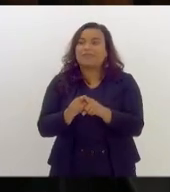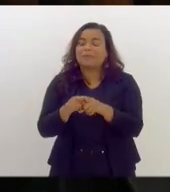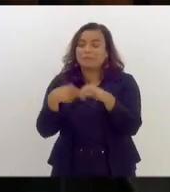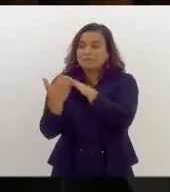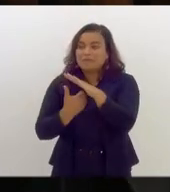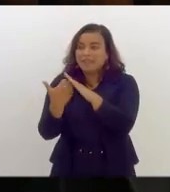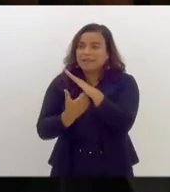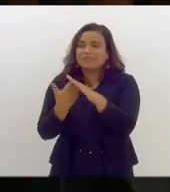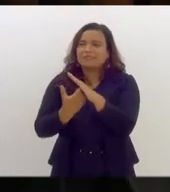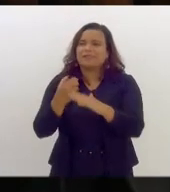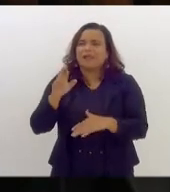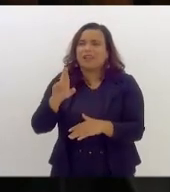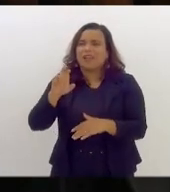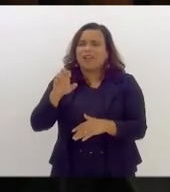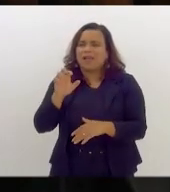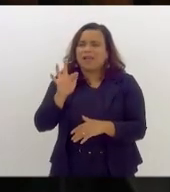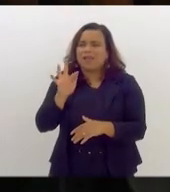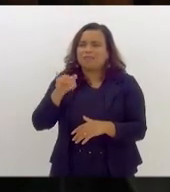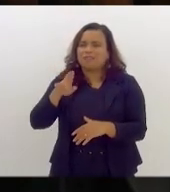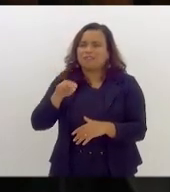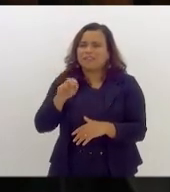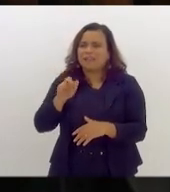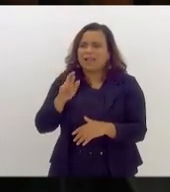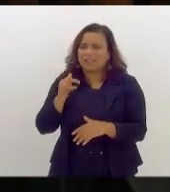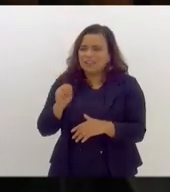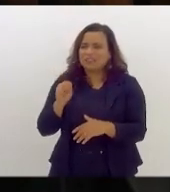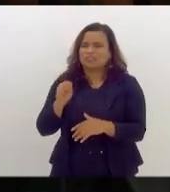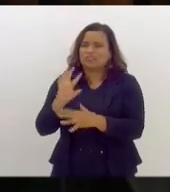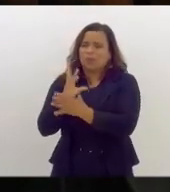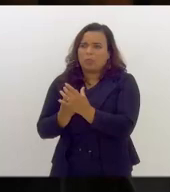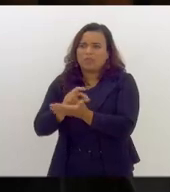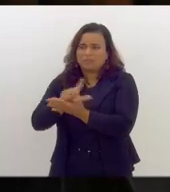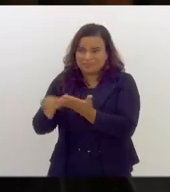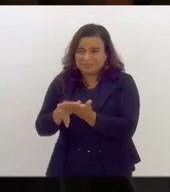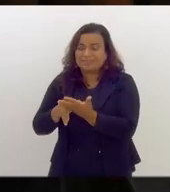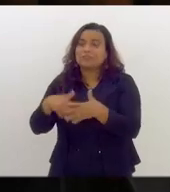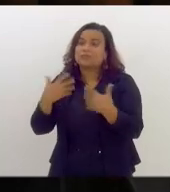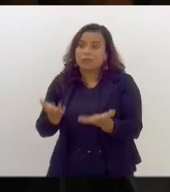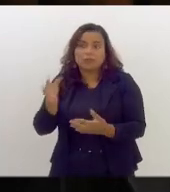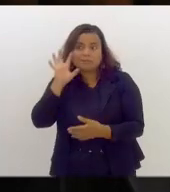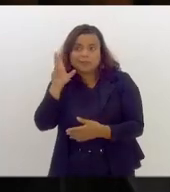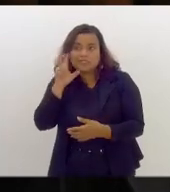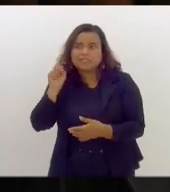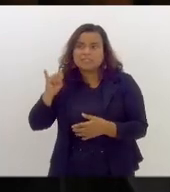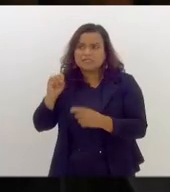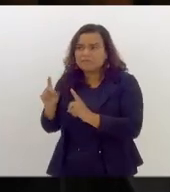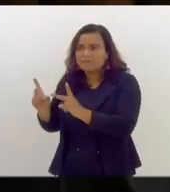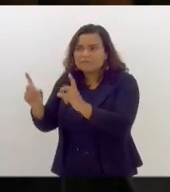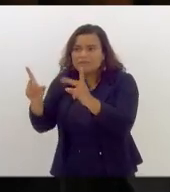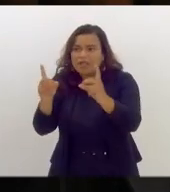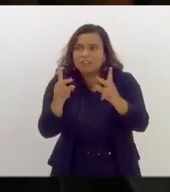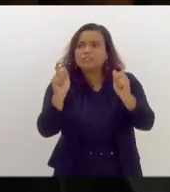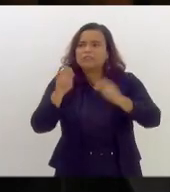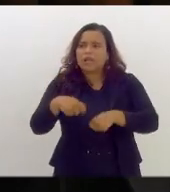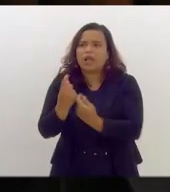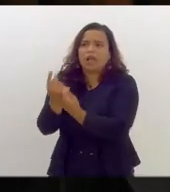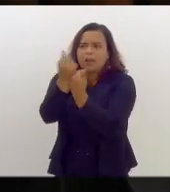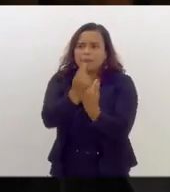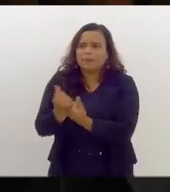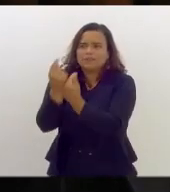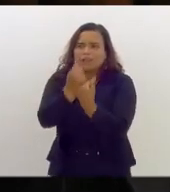então o que que é de esperar se você vende ativo você se capitaliza